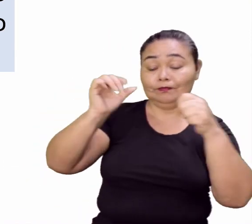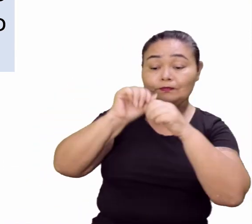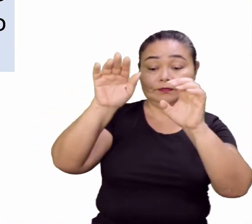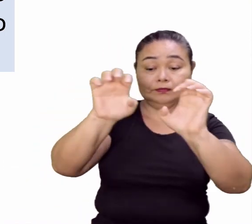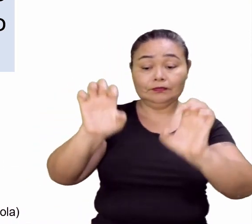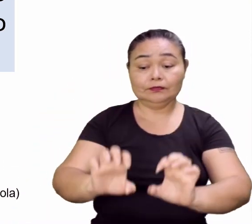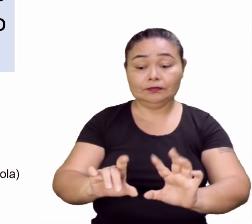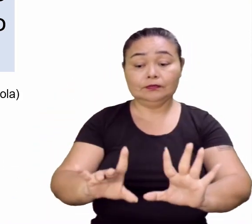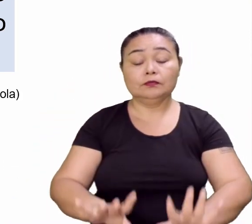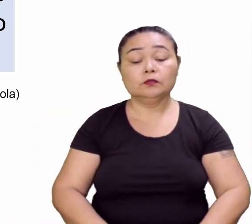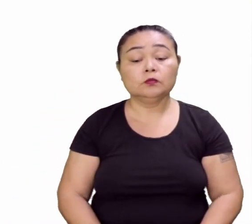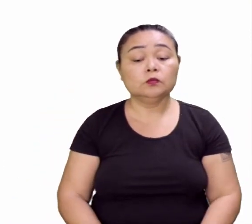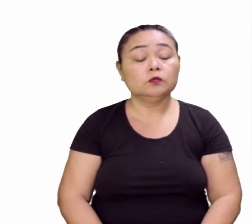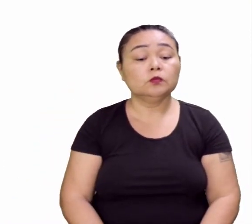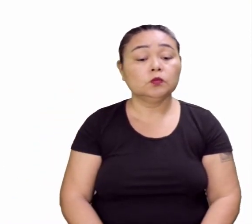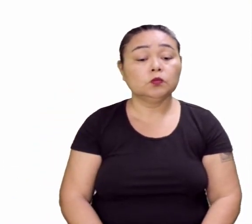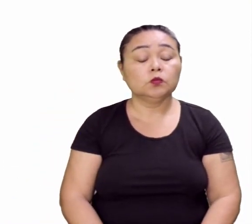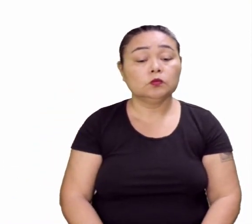estruturação.